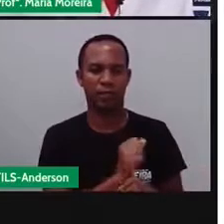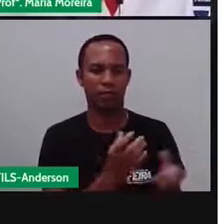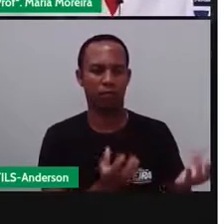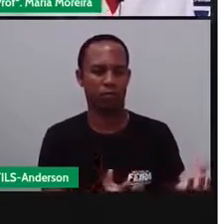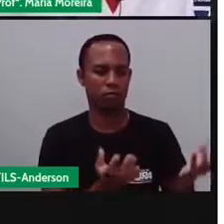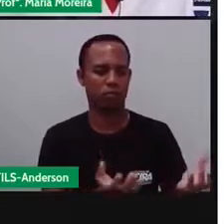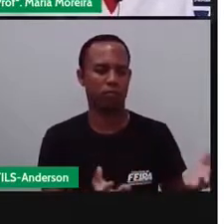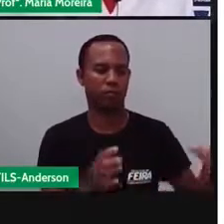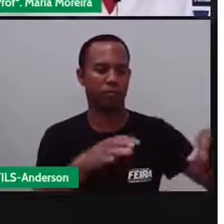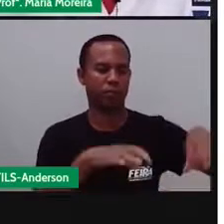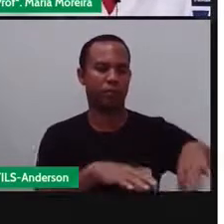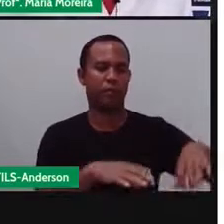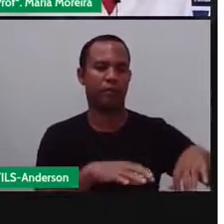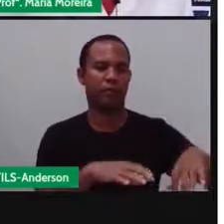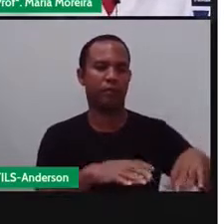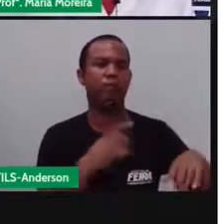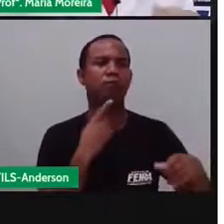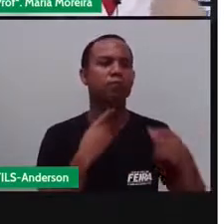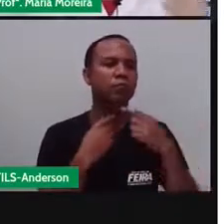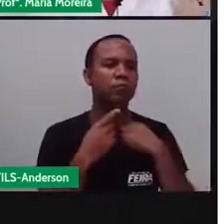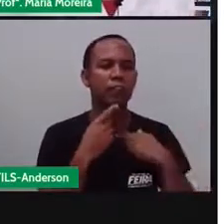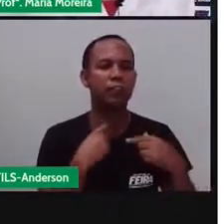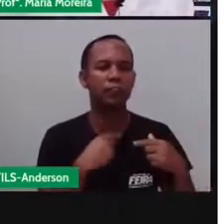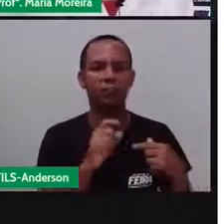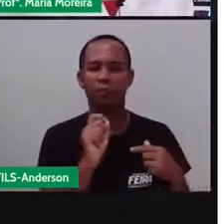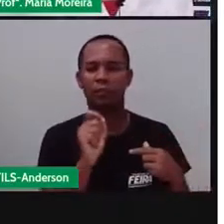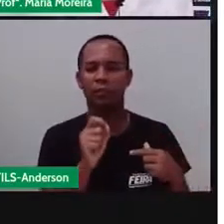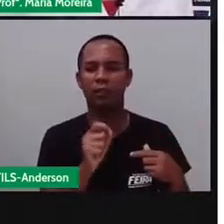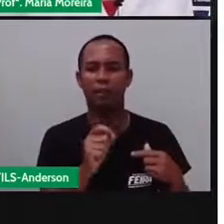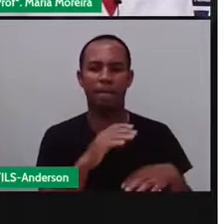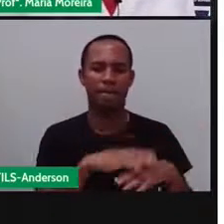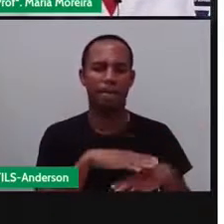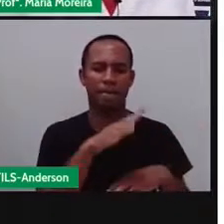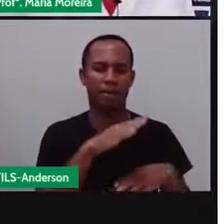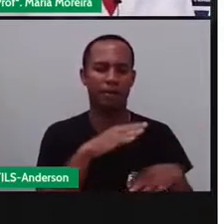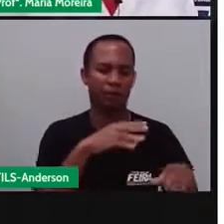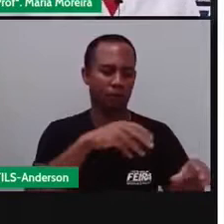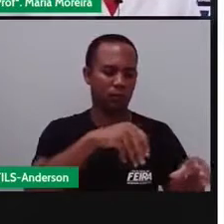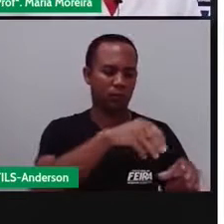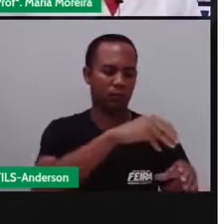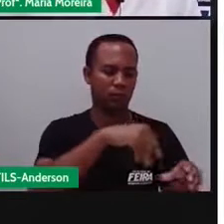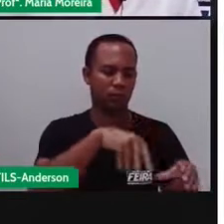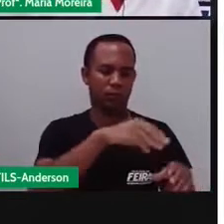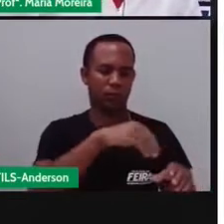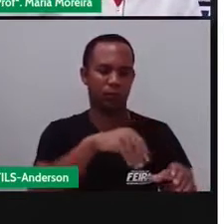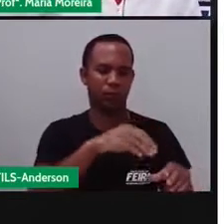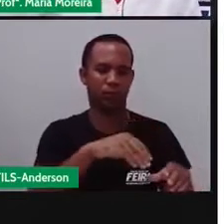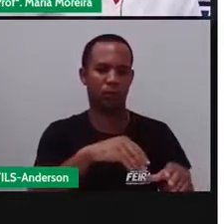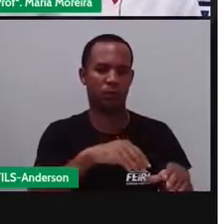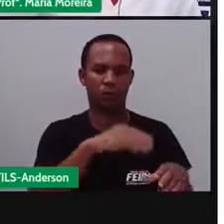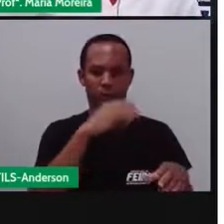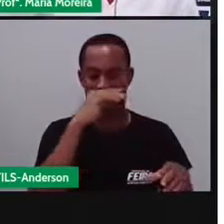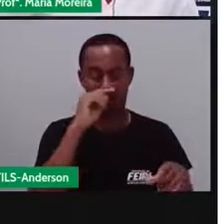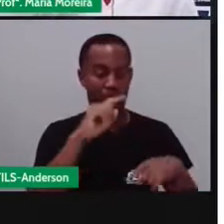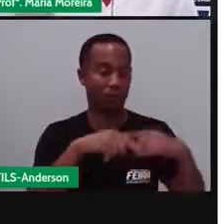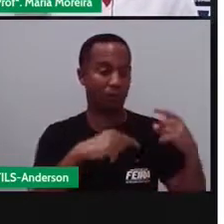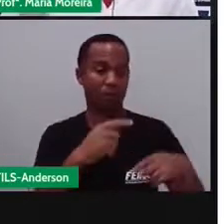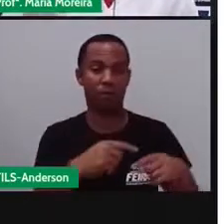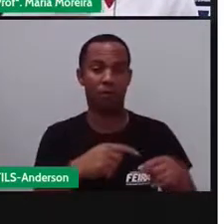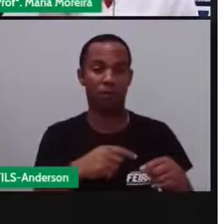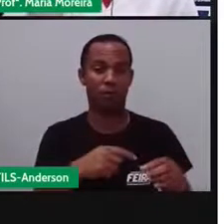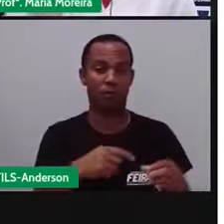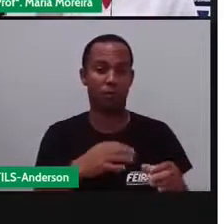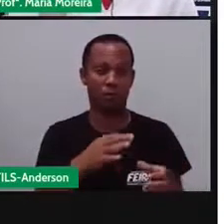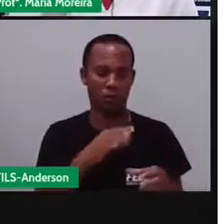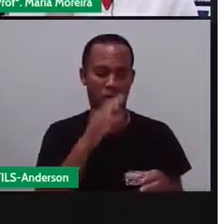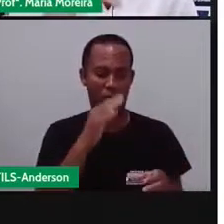desenforme. Se desejar, polvilhe ainda mais canela em pó no bolo desenformado. E depois, Anderson, é só pegar aquele